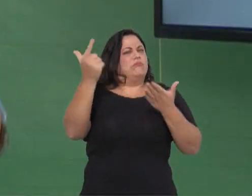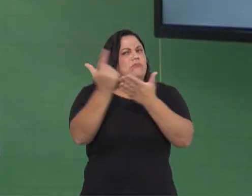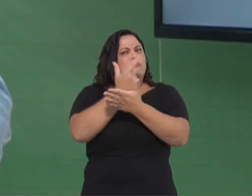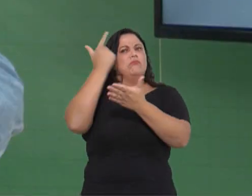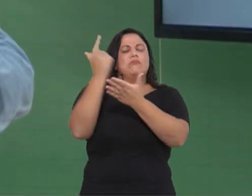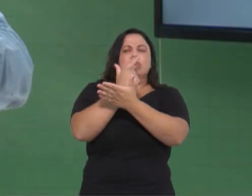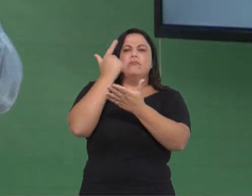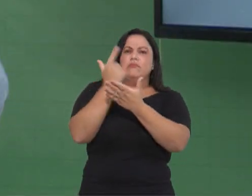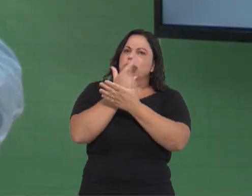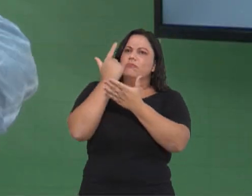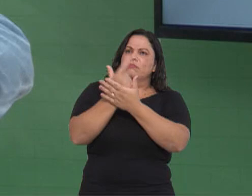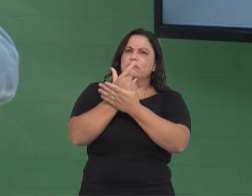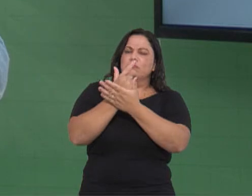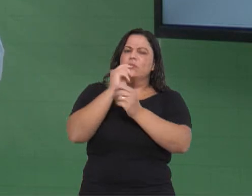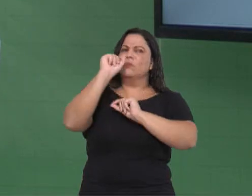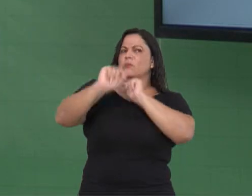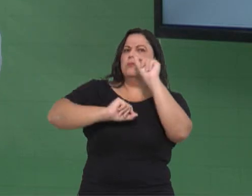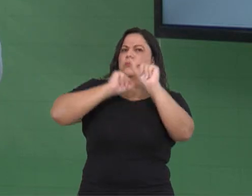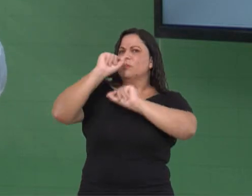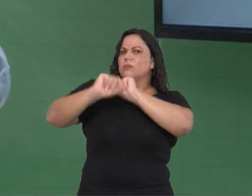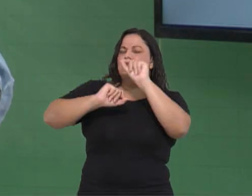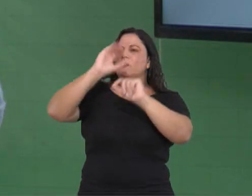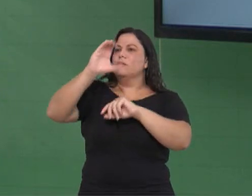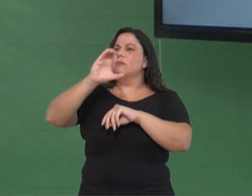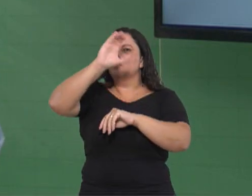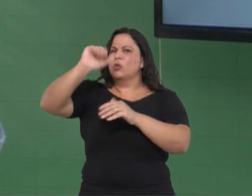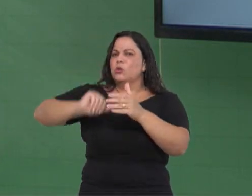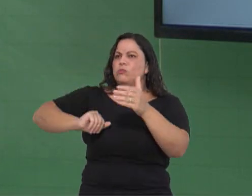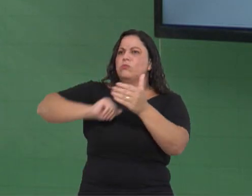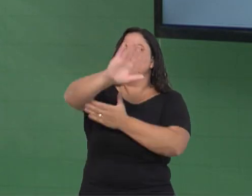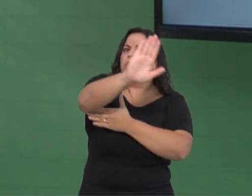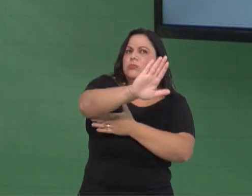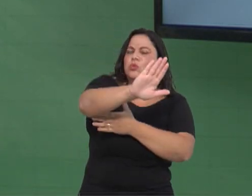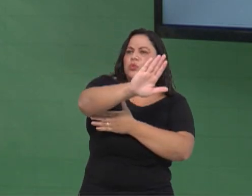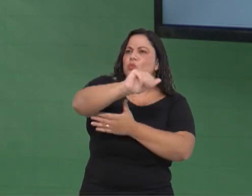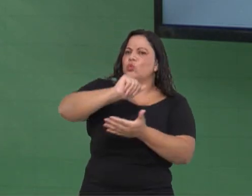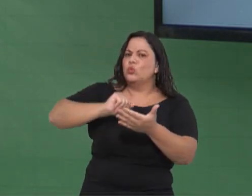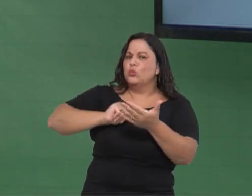os cristãos expulsaram os mouros que tinham vindo ocupar esta